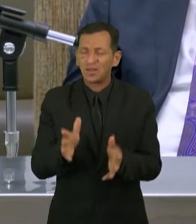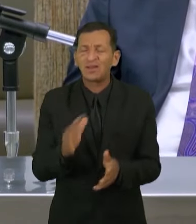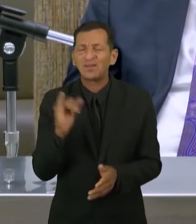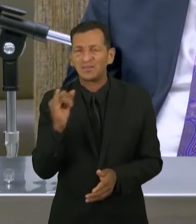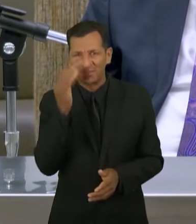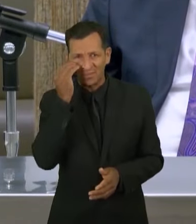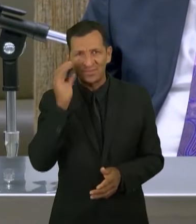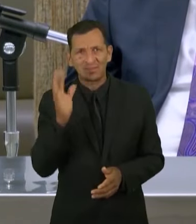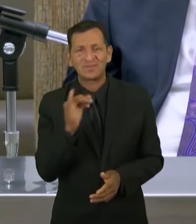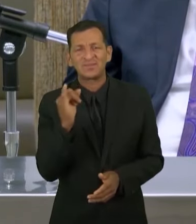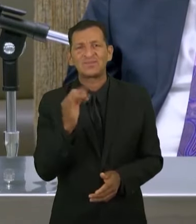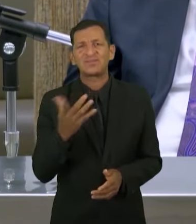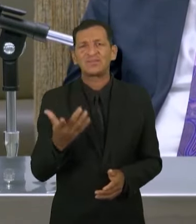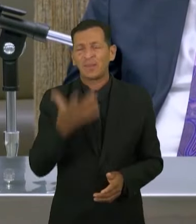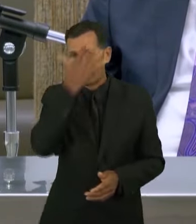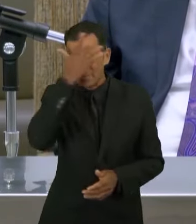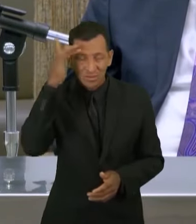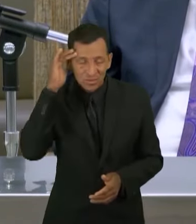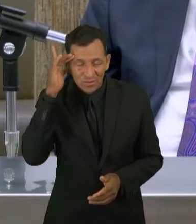mundo espiritual.